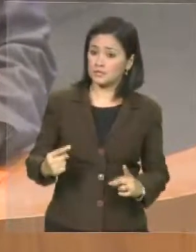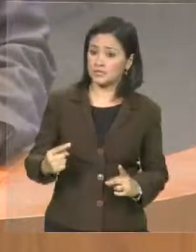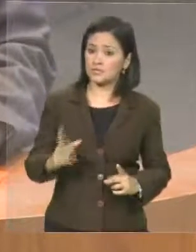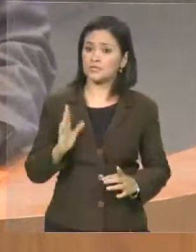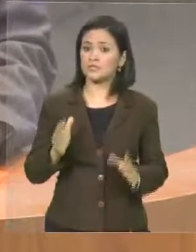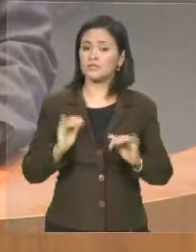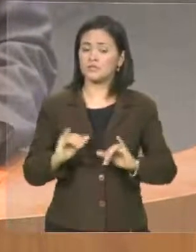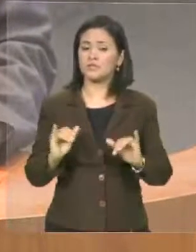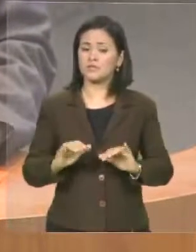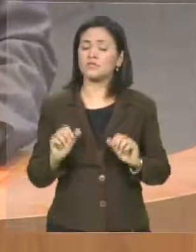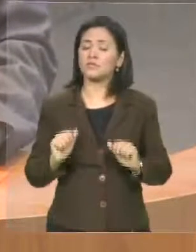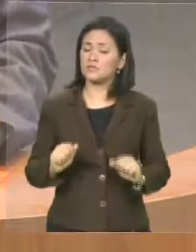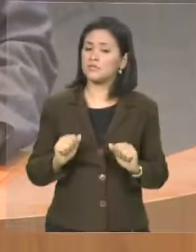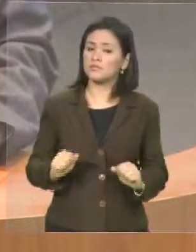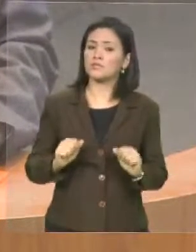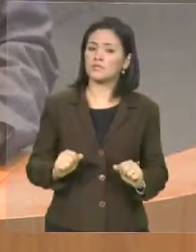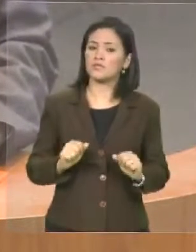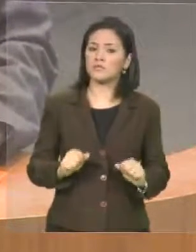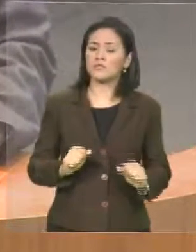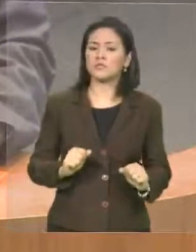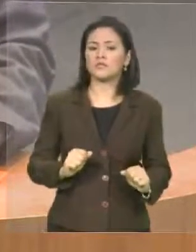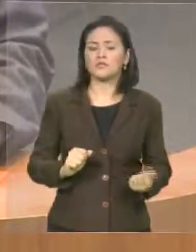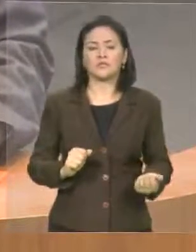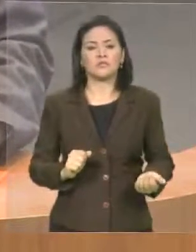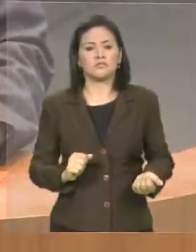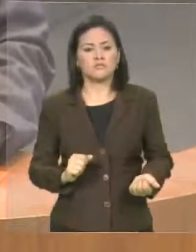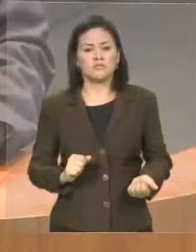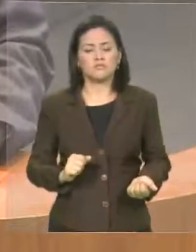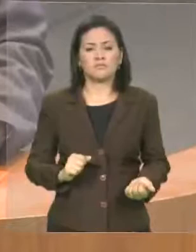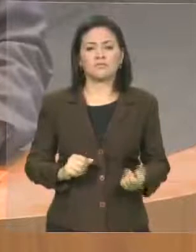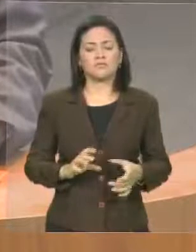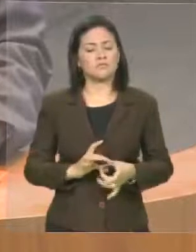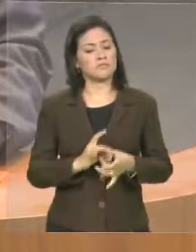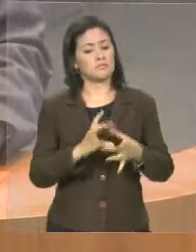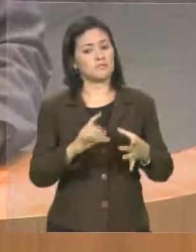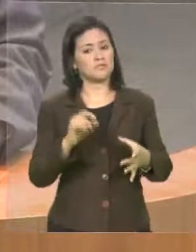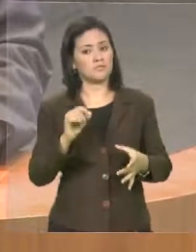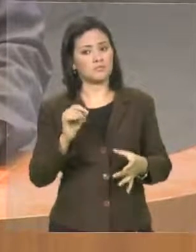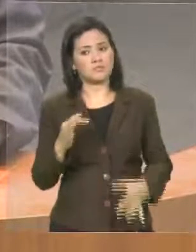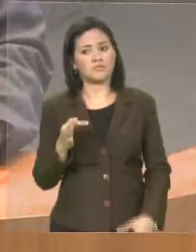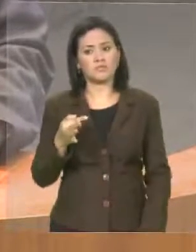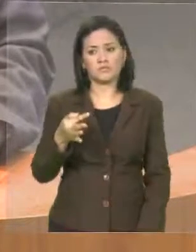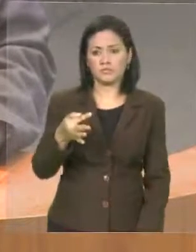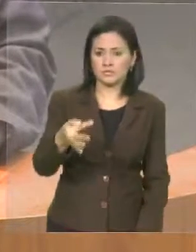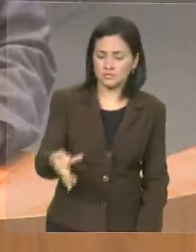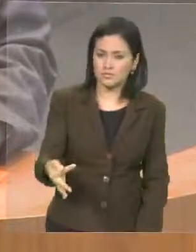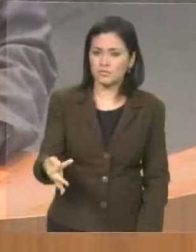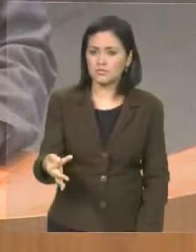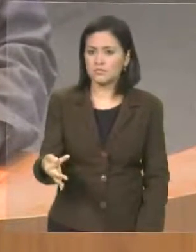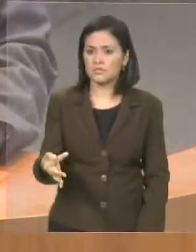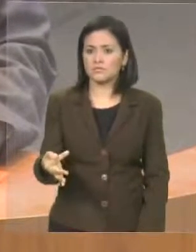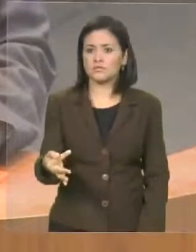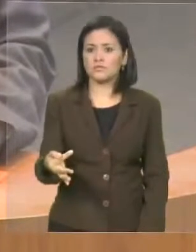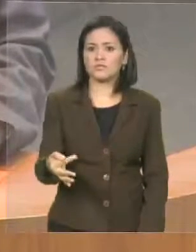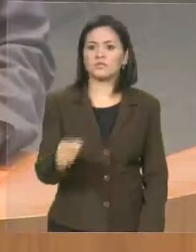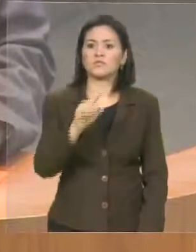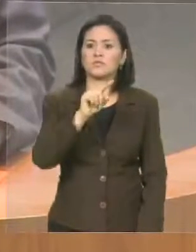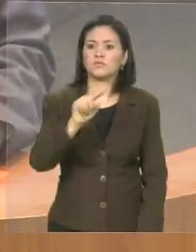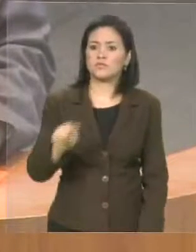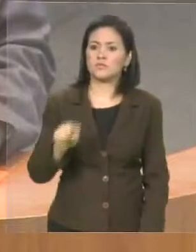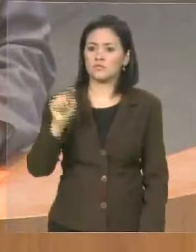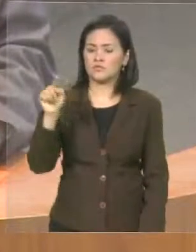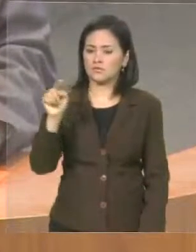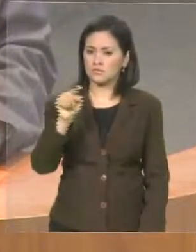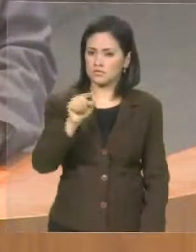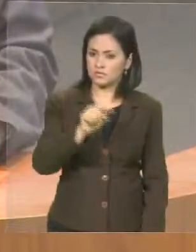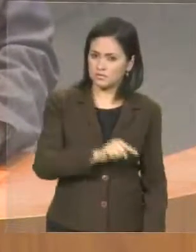ela pode abrir caminhos para permissões ou proibições de eventos